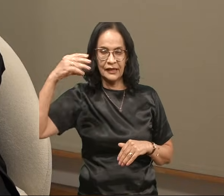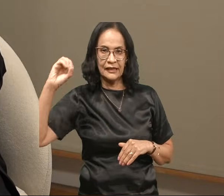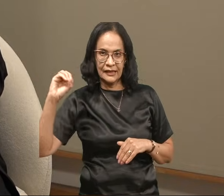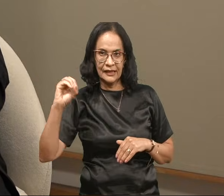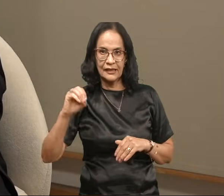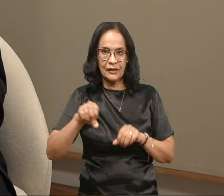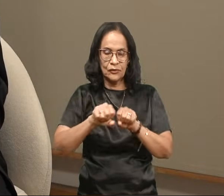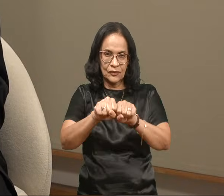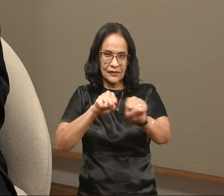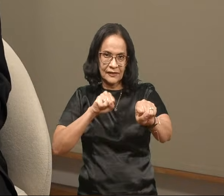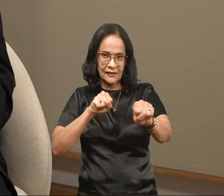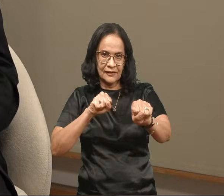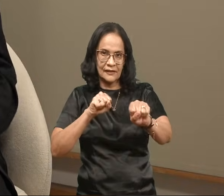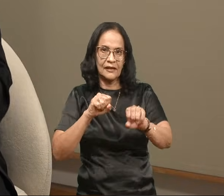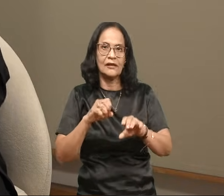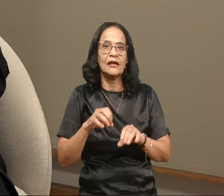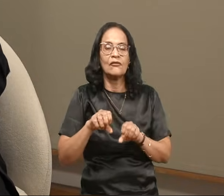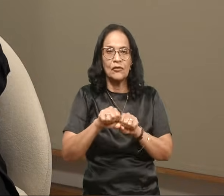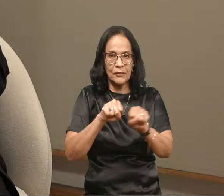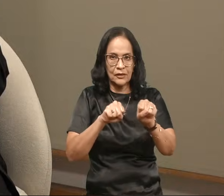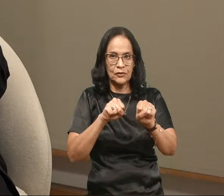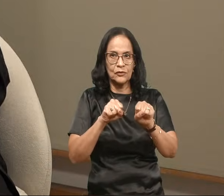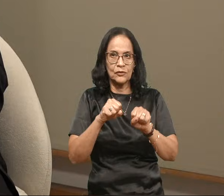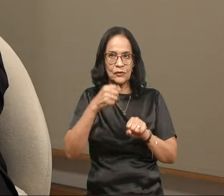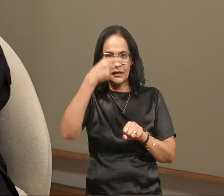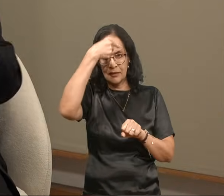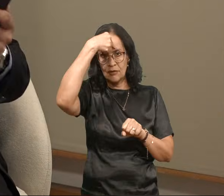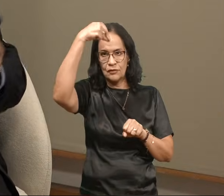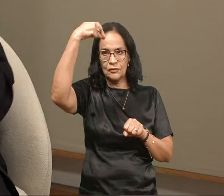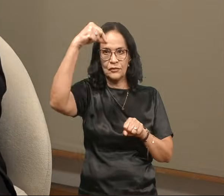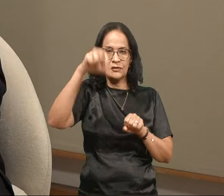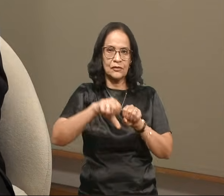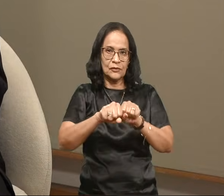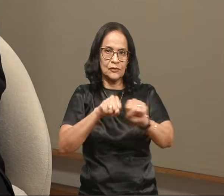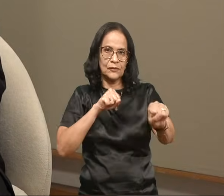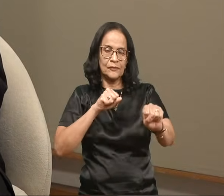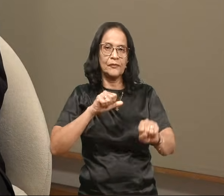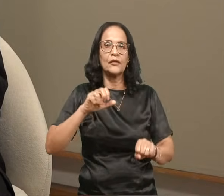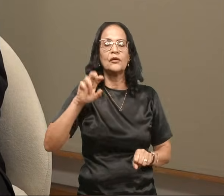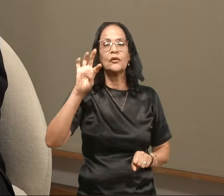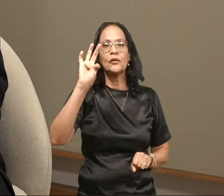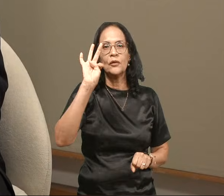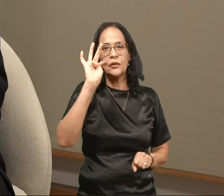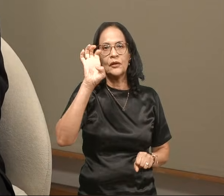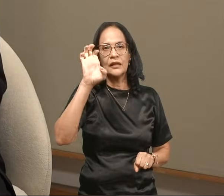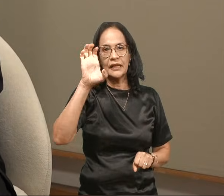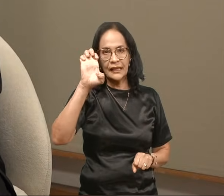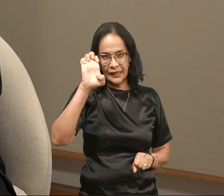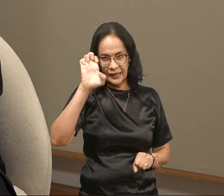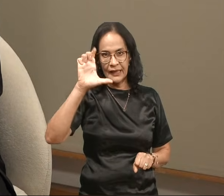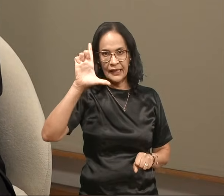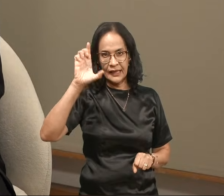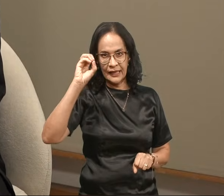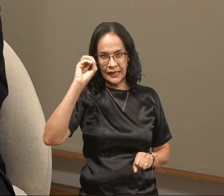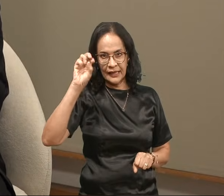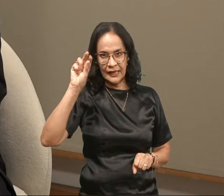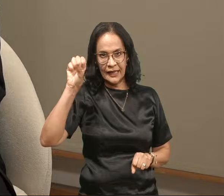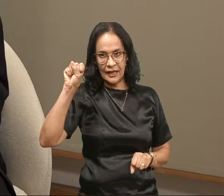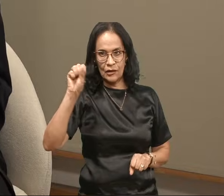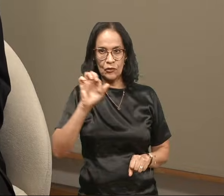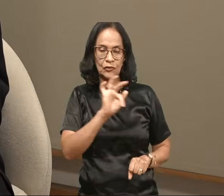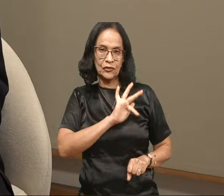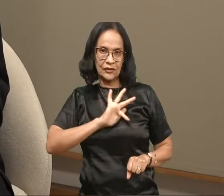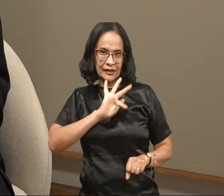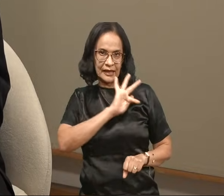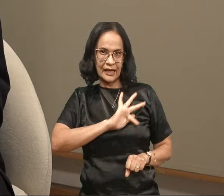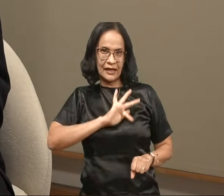nós teremos a graduação, a formatura da nossa turma do Telos. Hoje tivemos aqui no Entre Cultos uma das participantes, né, uma aluna